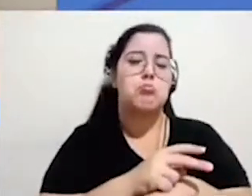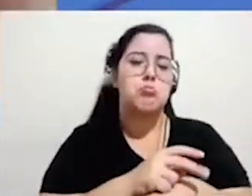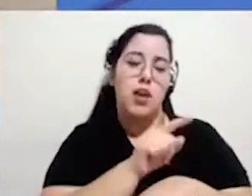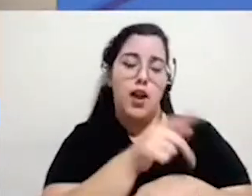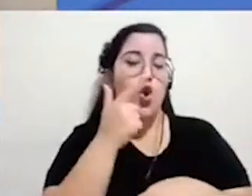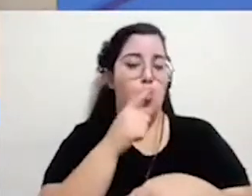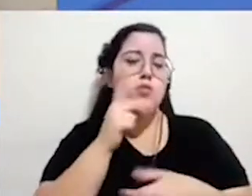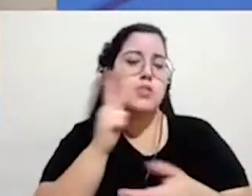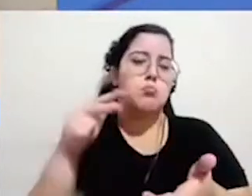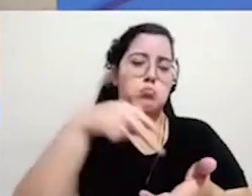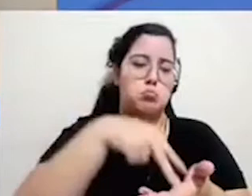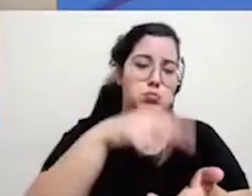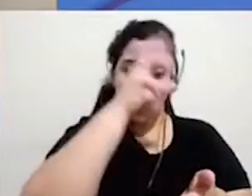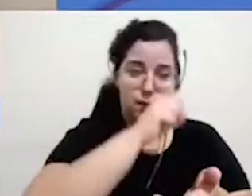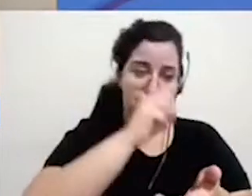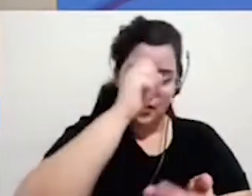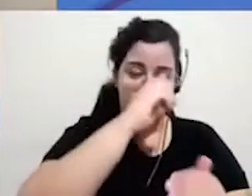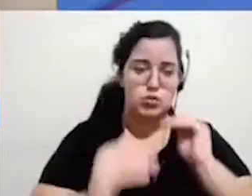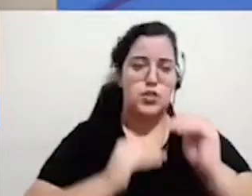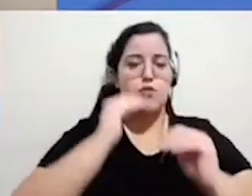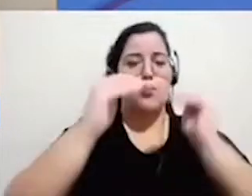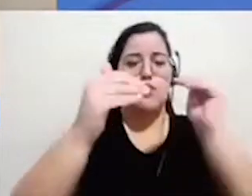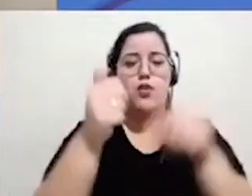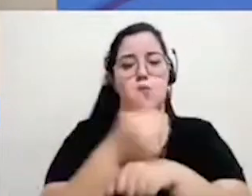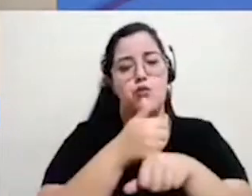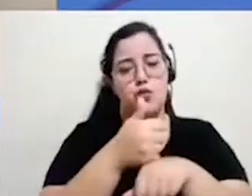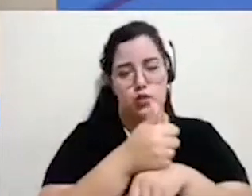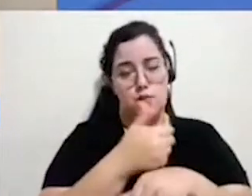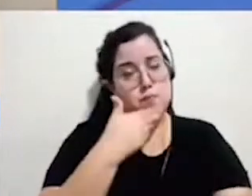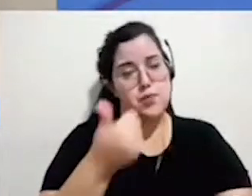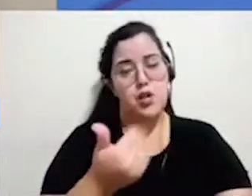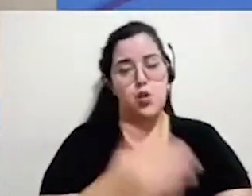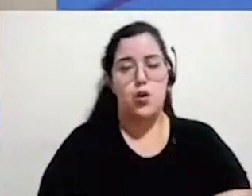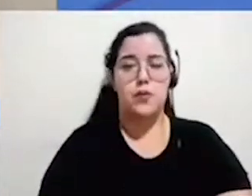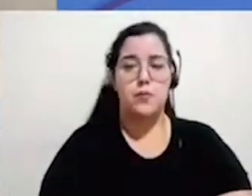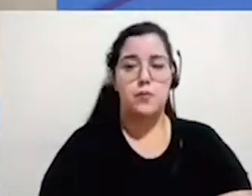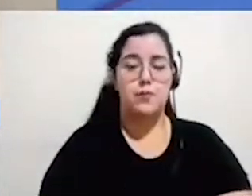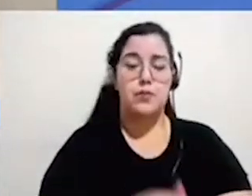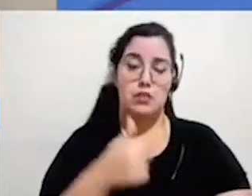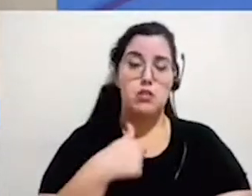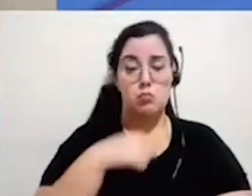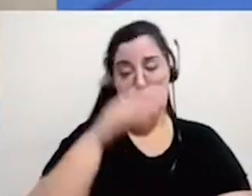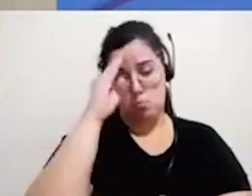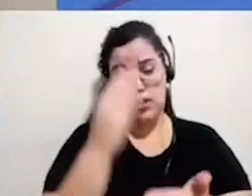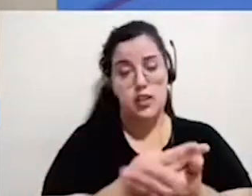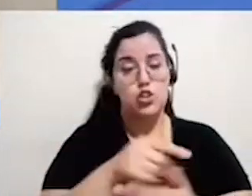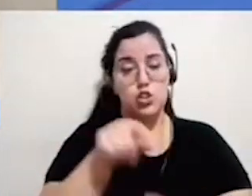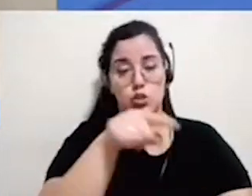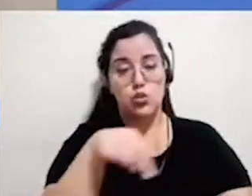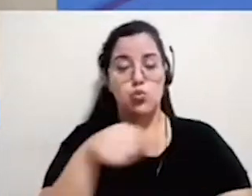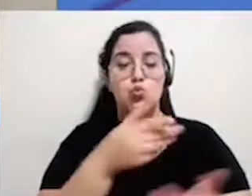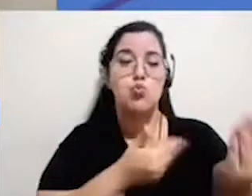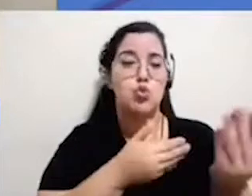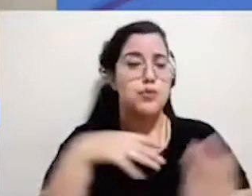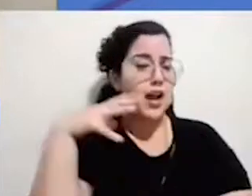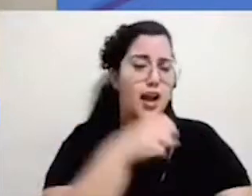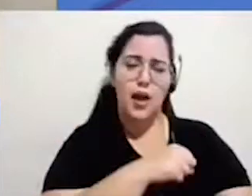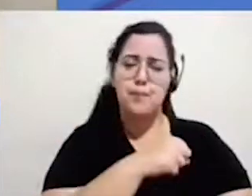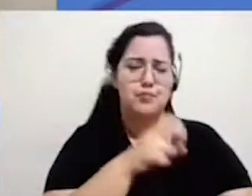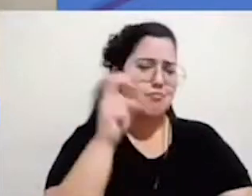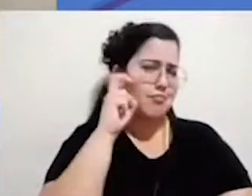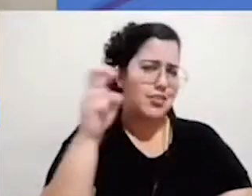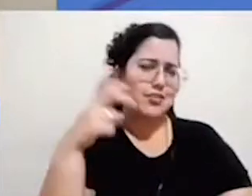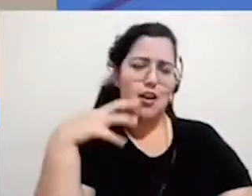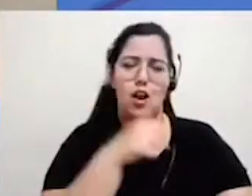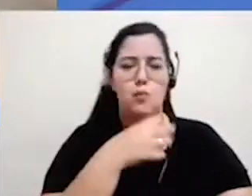aparecerem, crescerem e se desenvolverem profissionalmente, né? Eu acho que os jovens, eles são rápidos, eles são